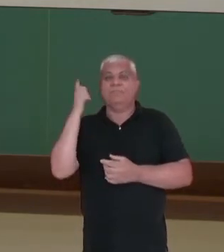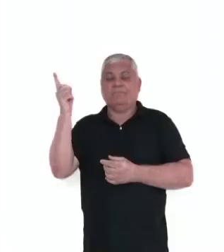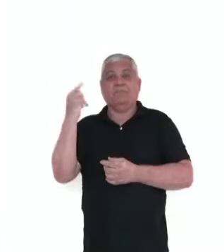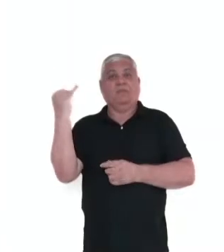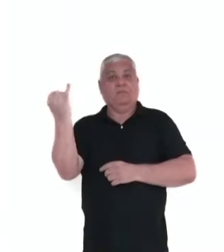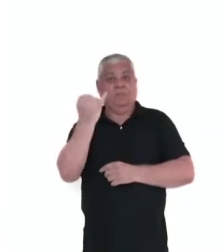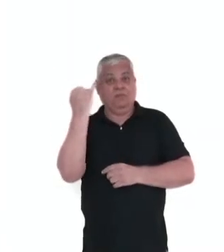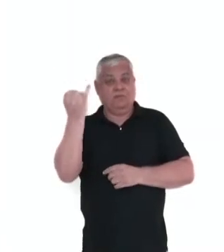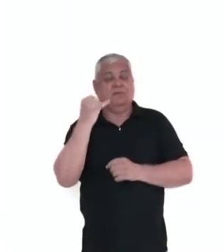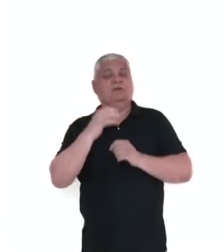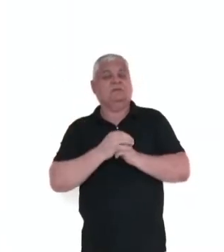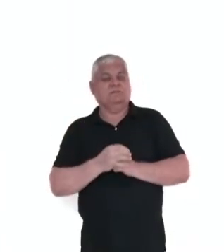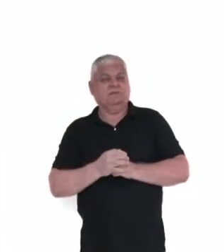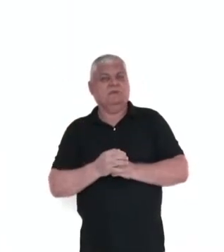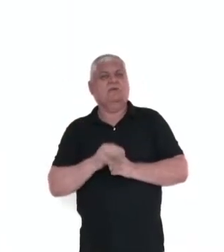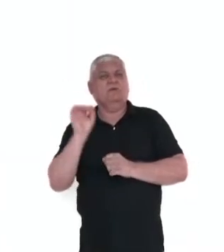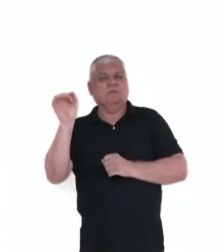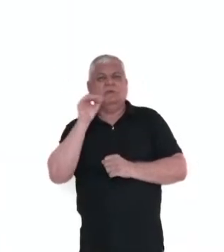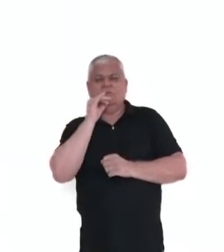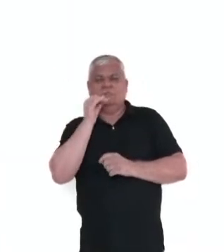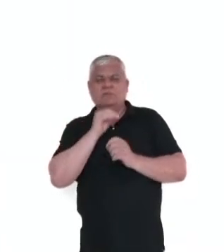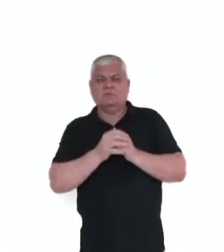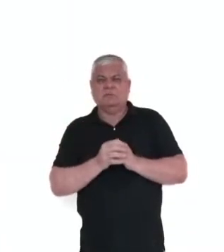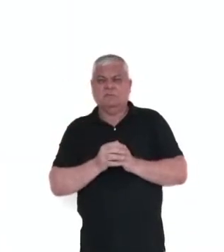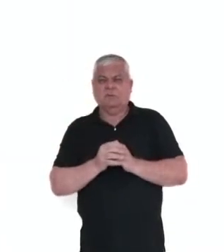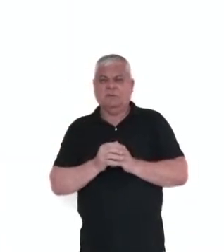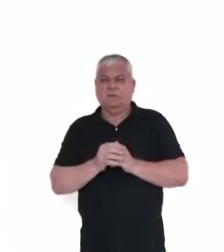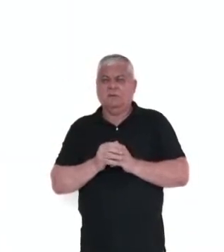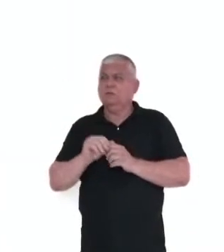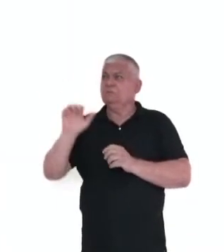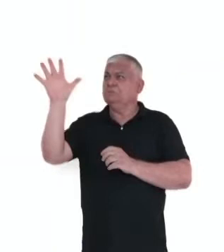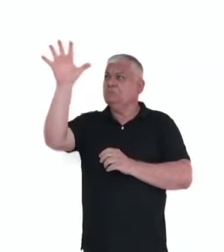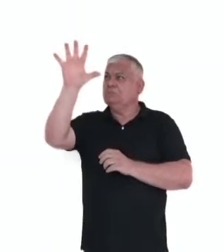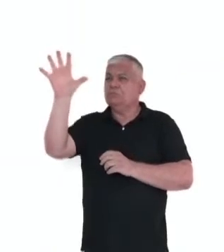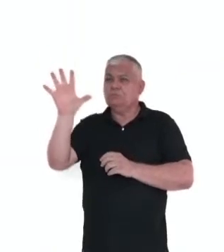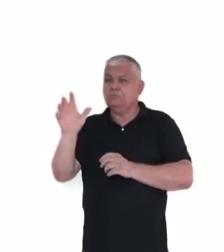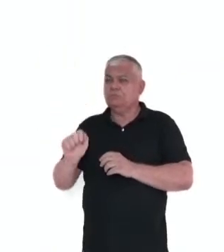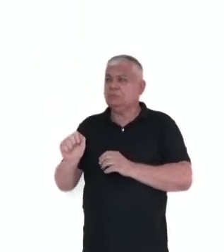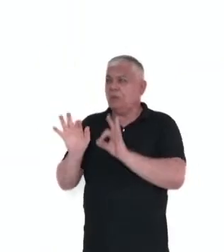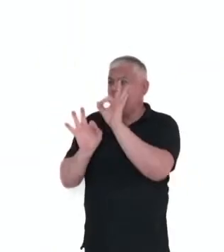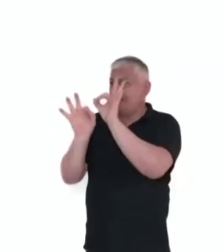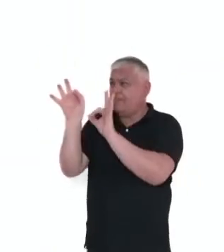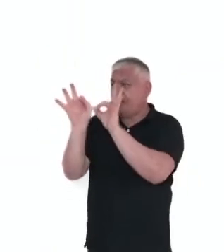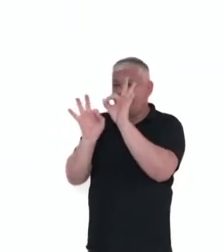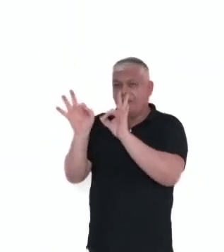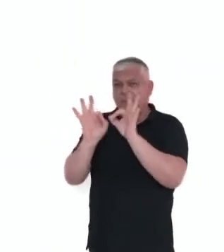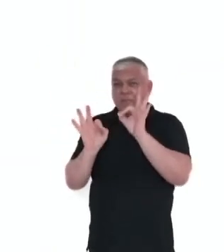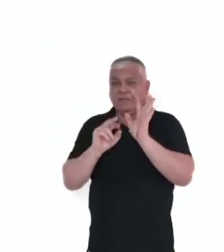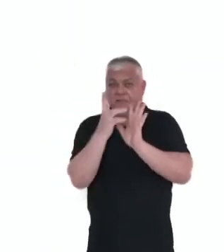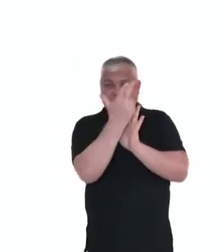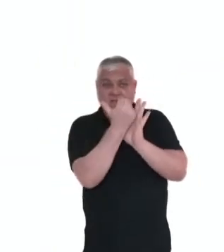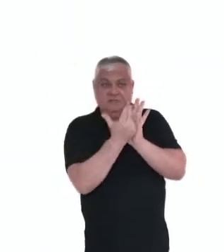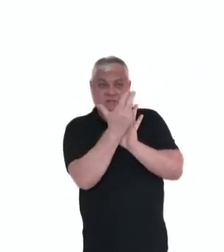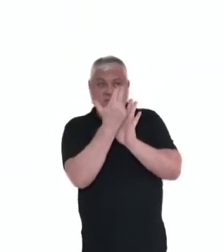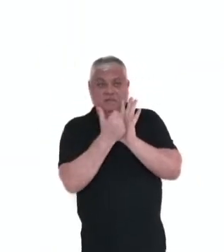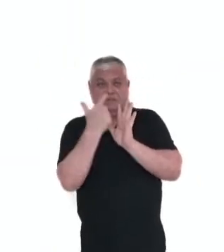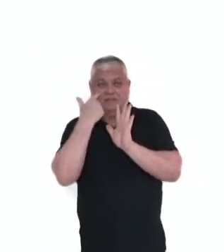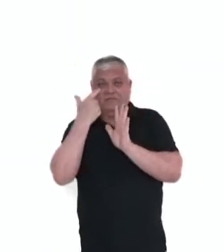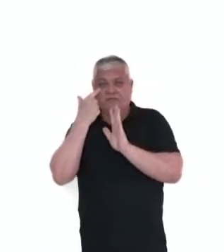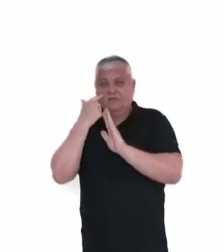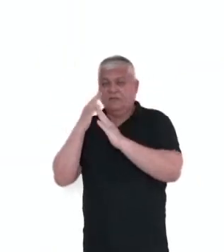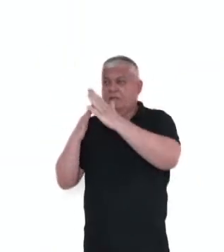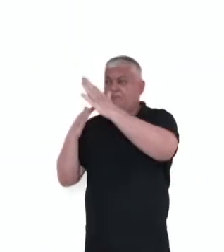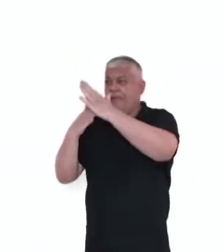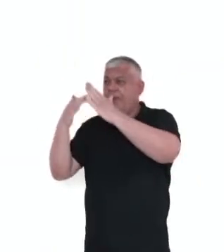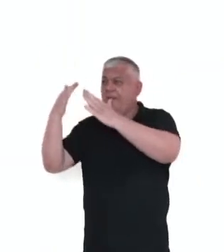então saber que o traçado das novas fronteiras, né, conforme o mapa aqui mostra, olha só, as novas fronteiras aqui, que